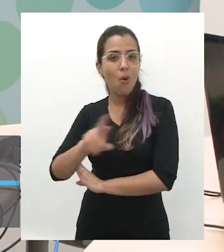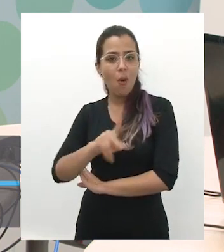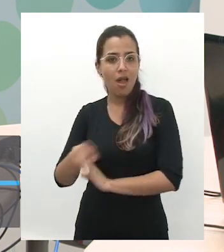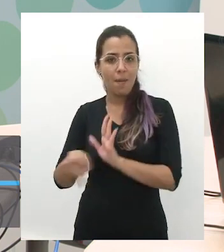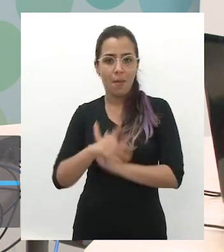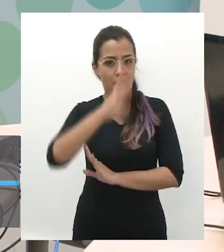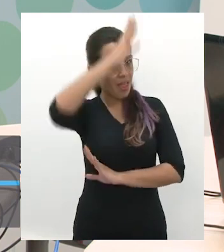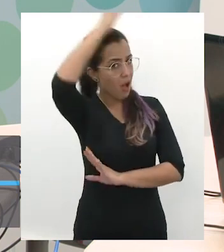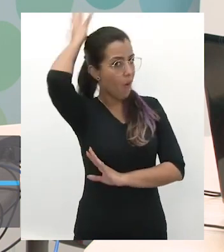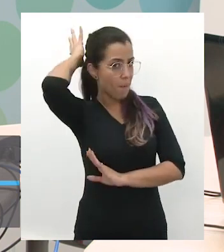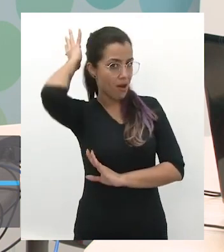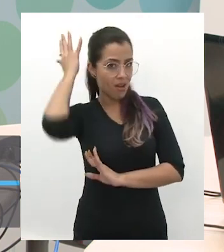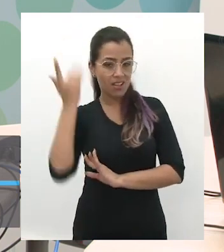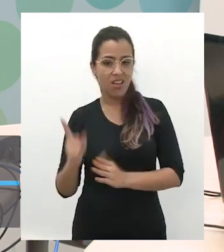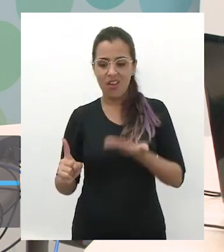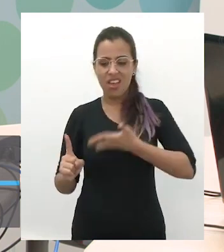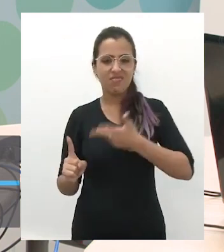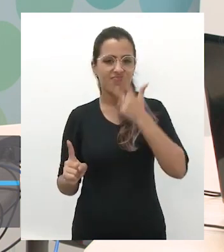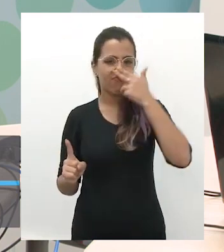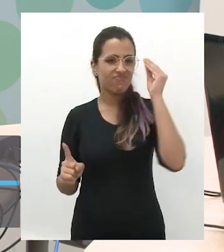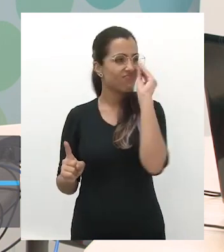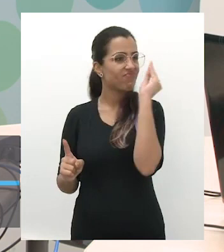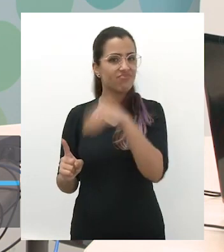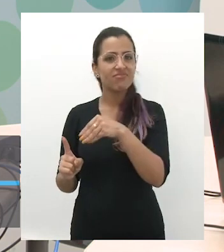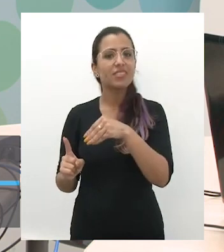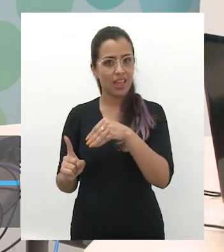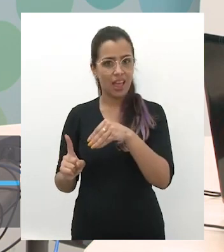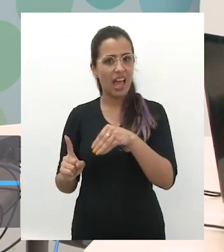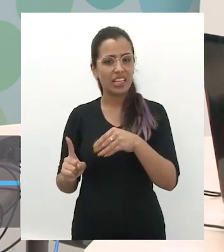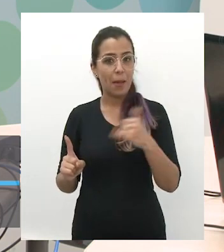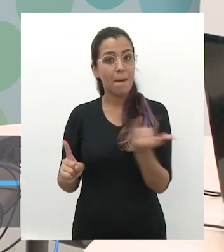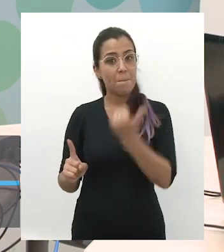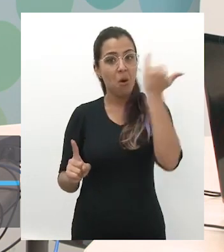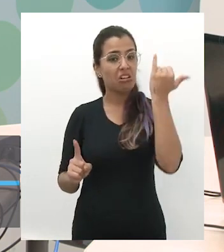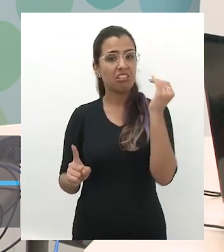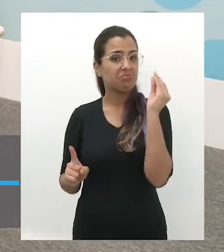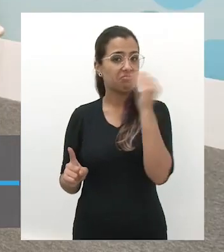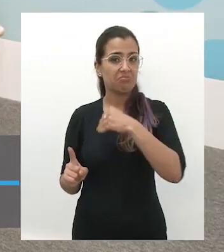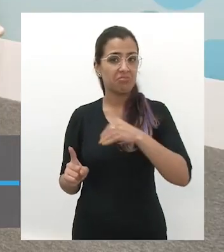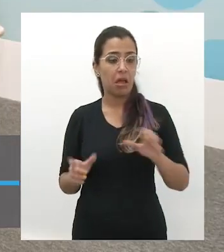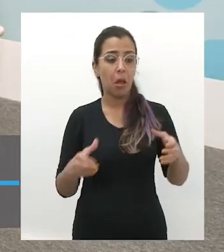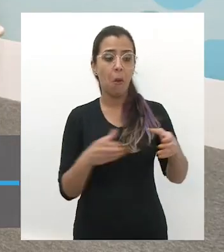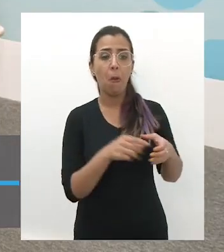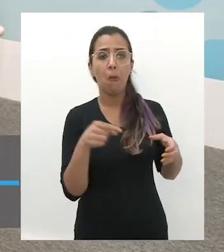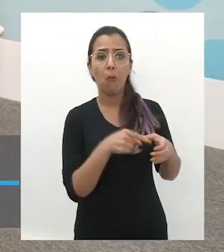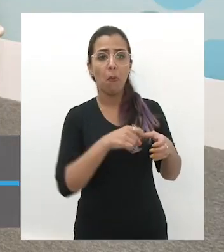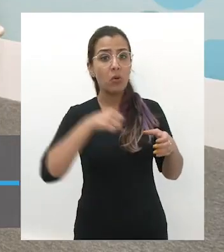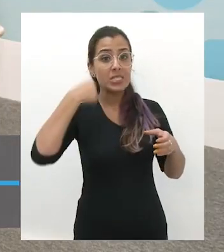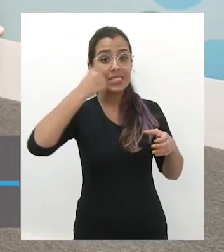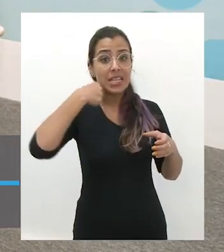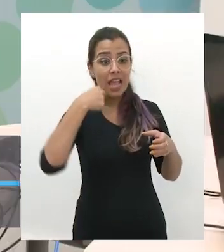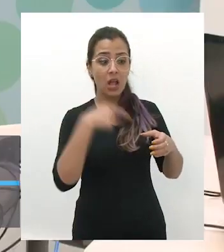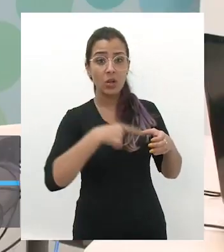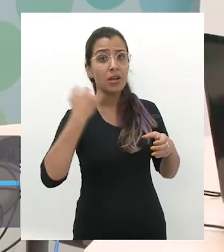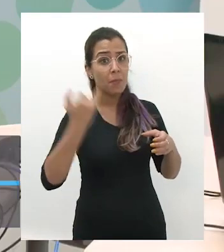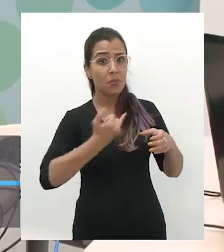o rei não tinha ali uma importância política muito relevante. Quem tinha essa importância era o Senado. Tanto que eles falavam assim, olha,